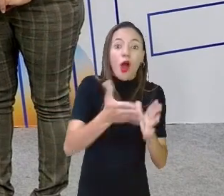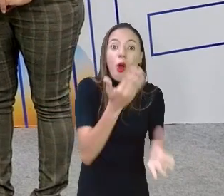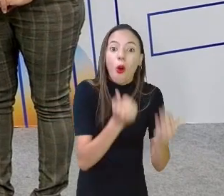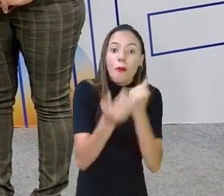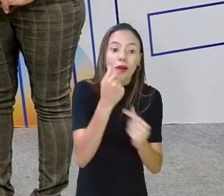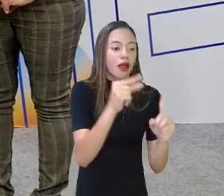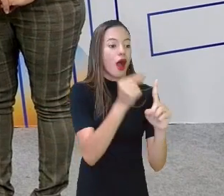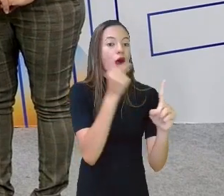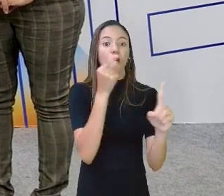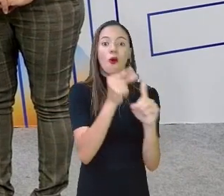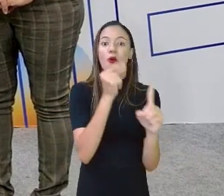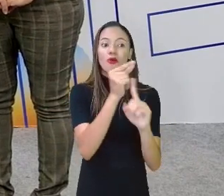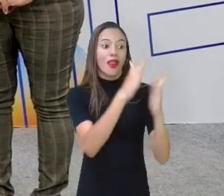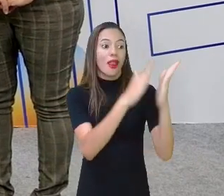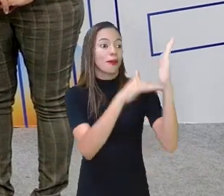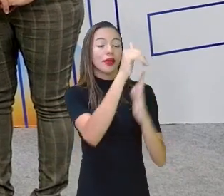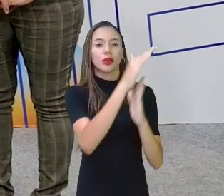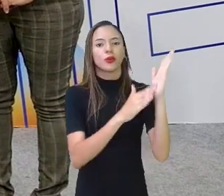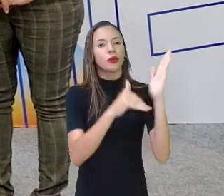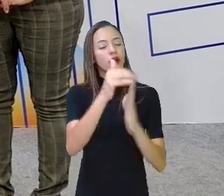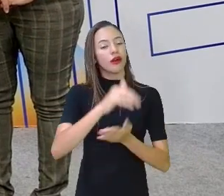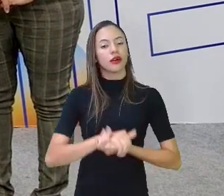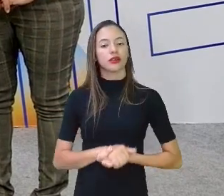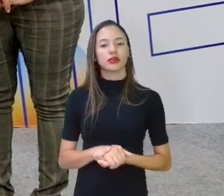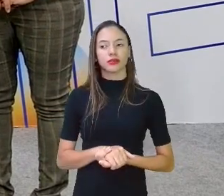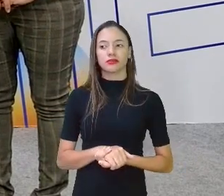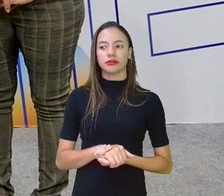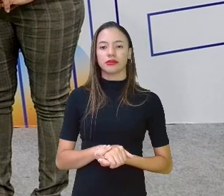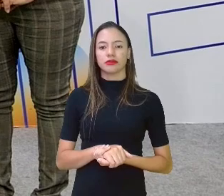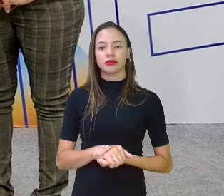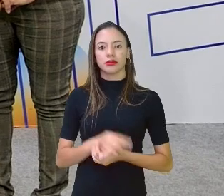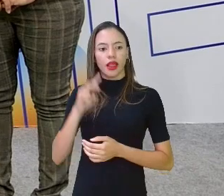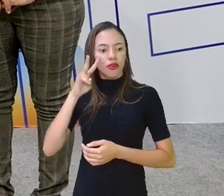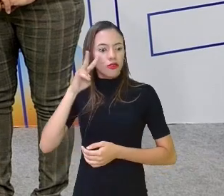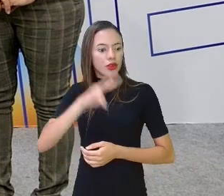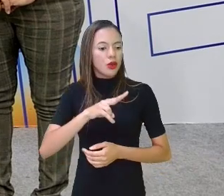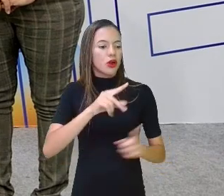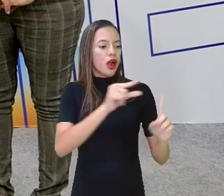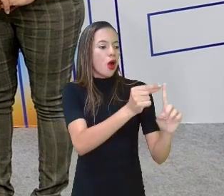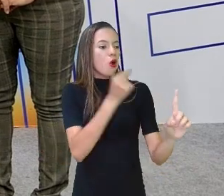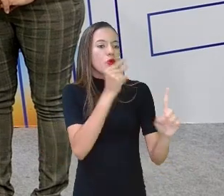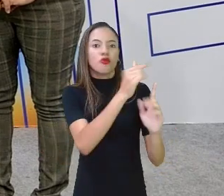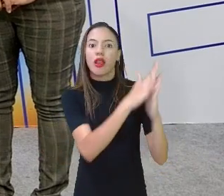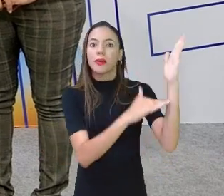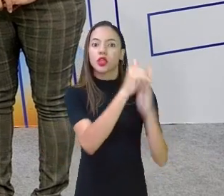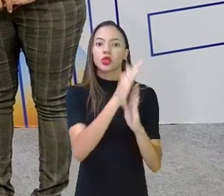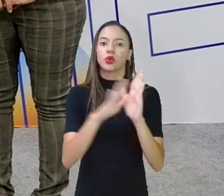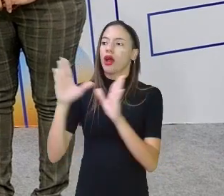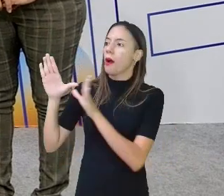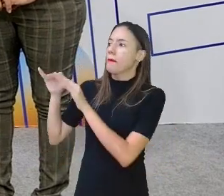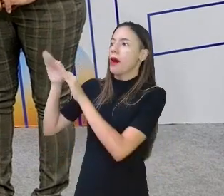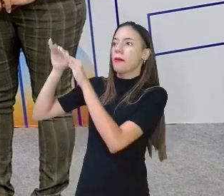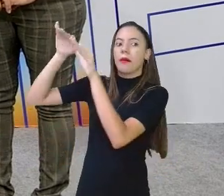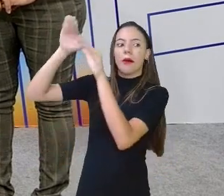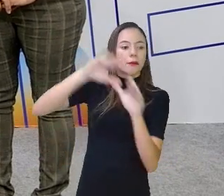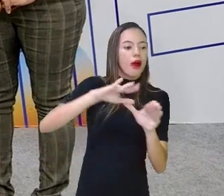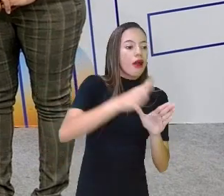Chegaram e decidiram de picar um pouquinho as uvas. Então, para o júri,